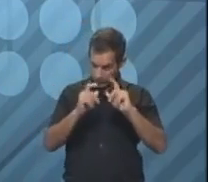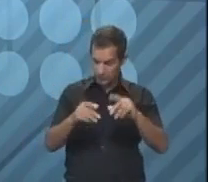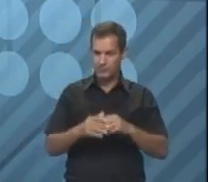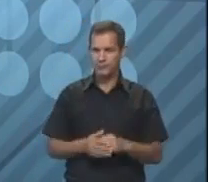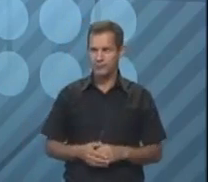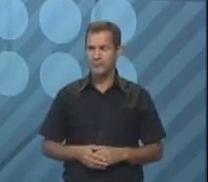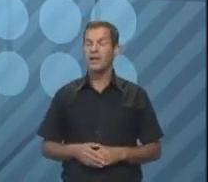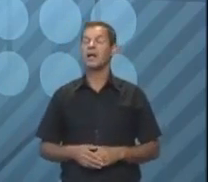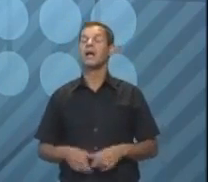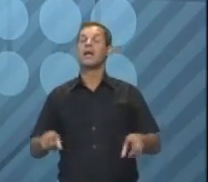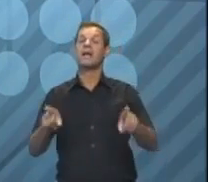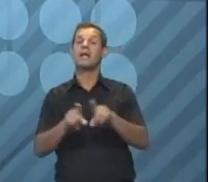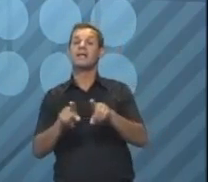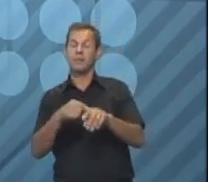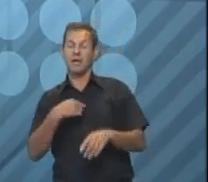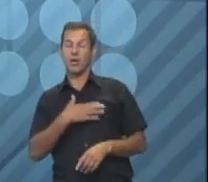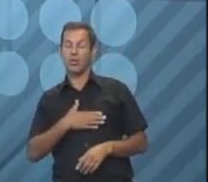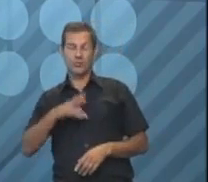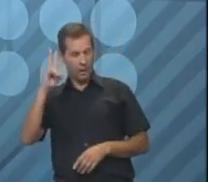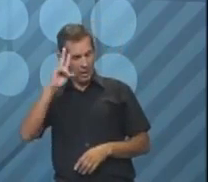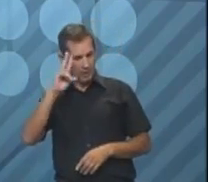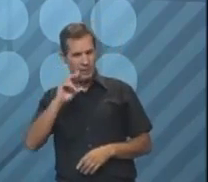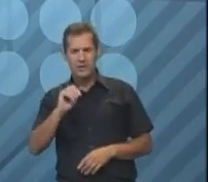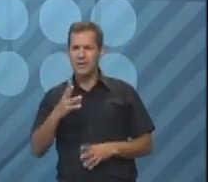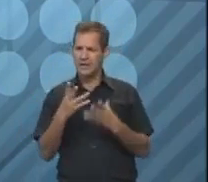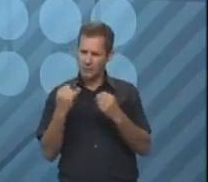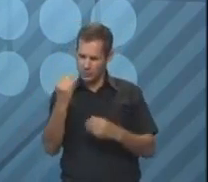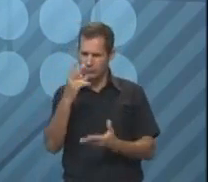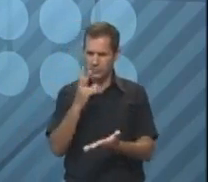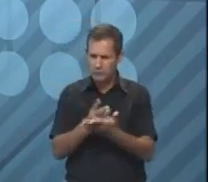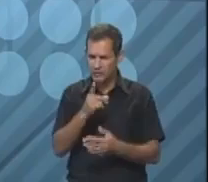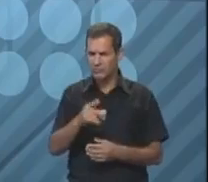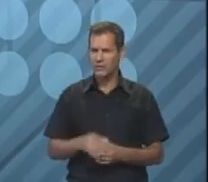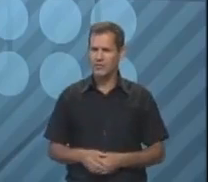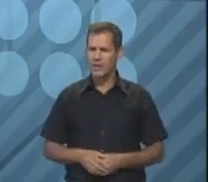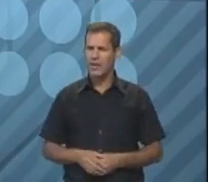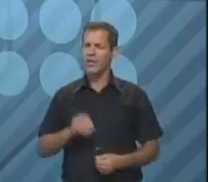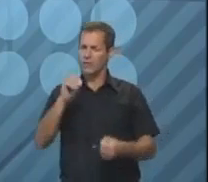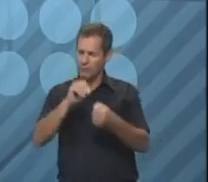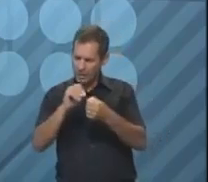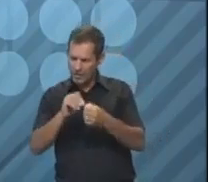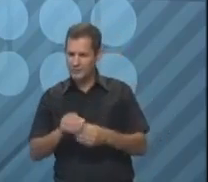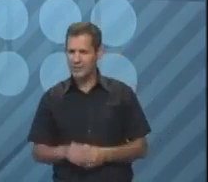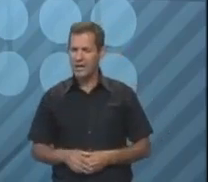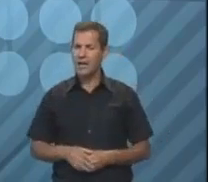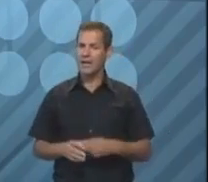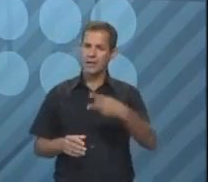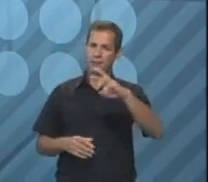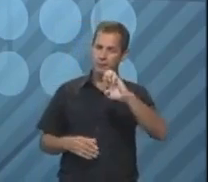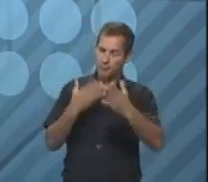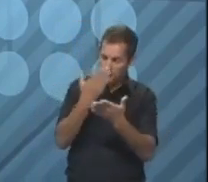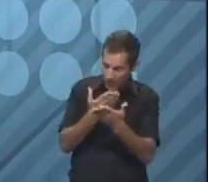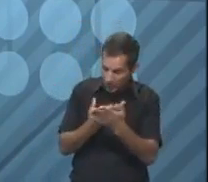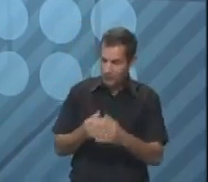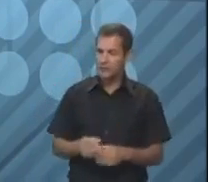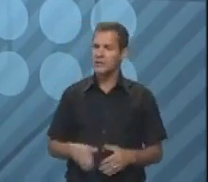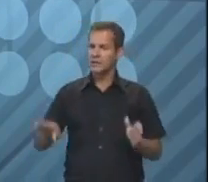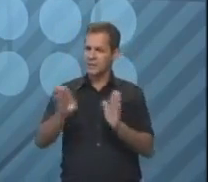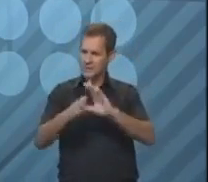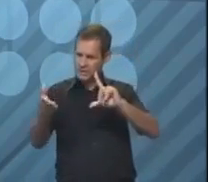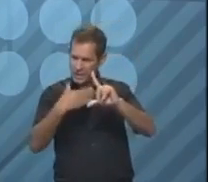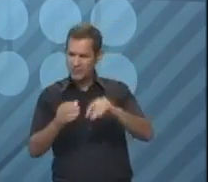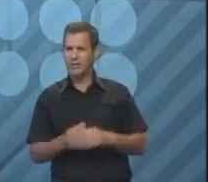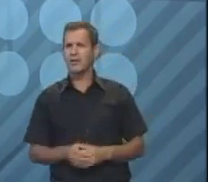valores. E por fim, eu gostaria de lembrá-los que é muito importante que vocês realizem a pré-aula. Venham para a